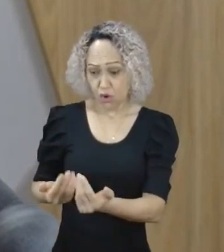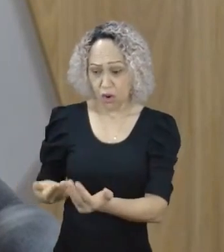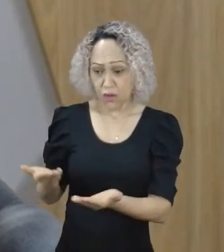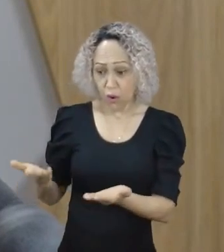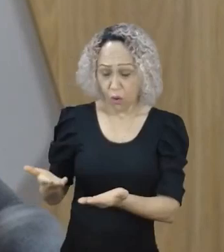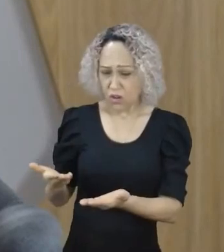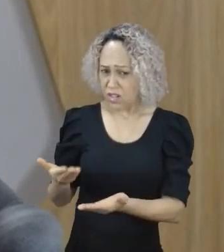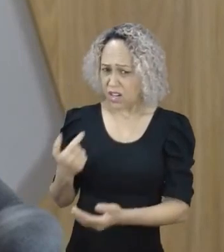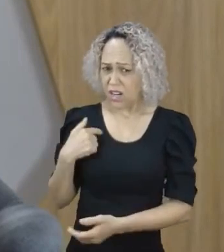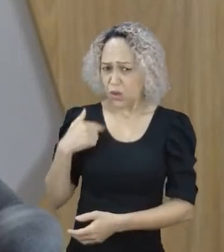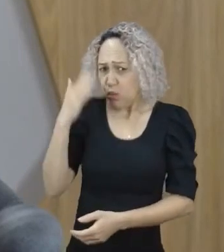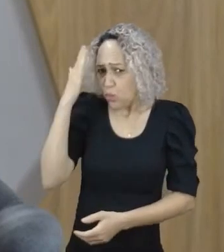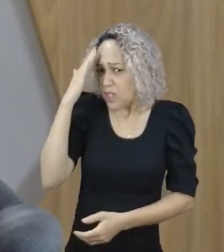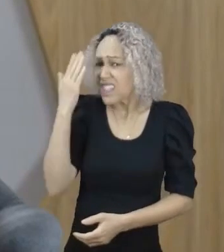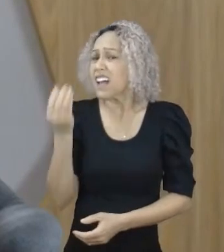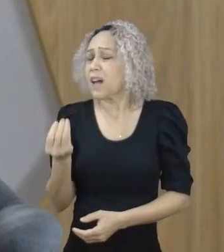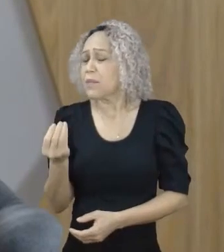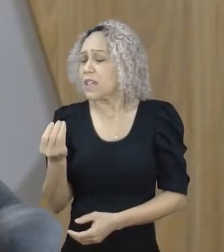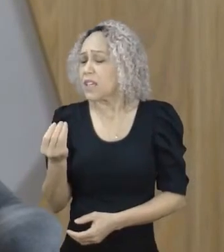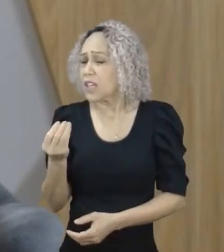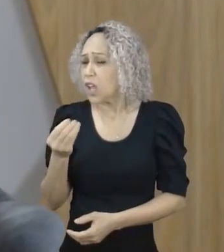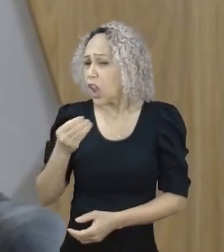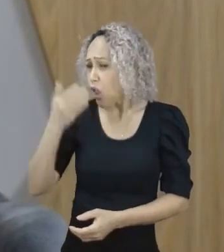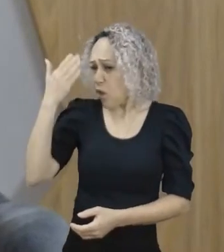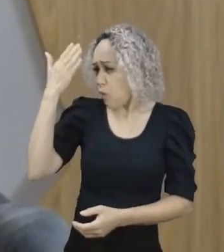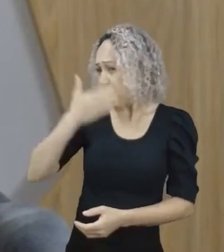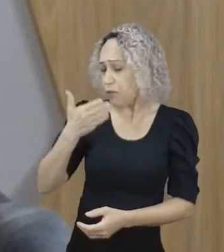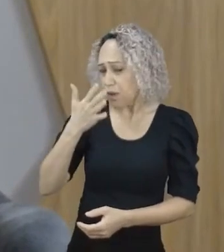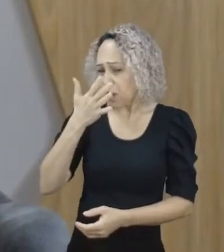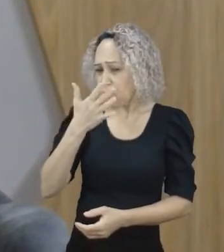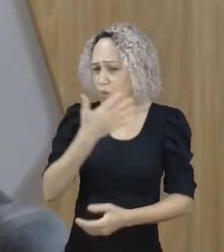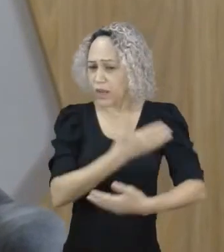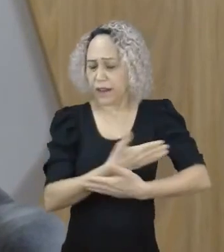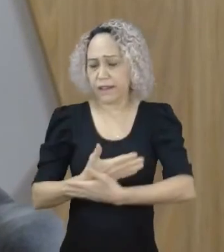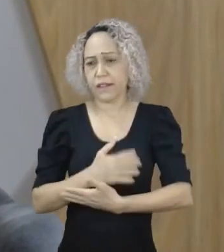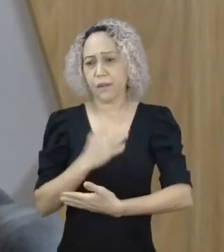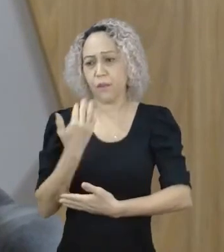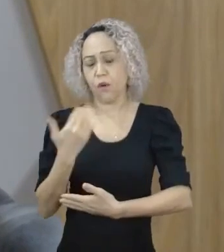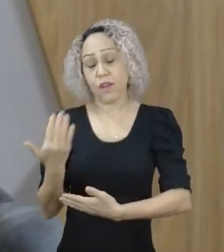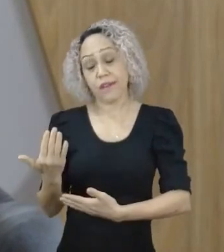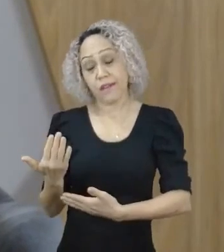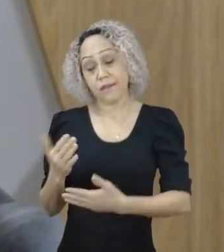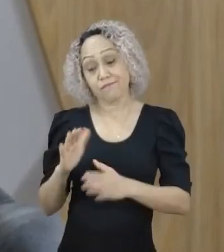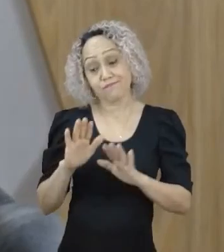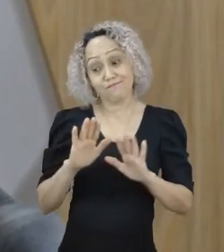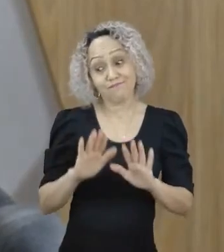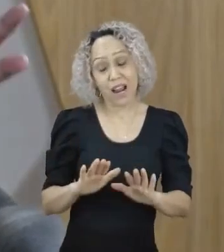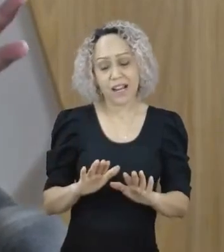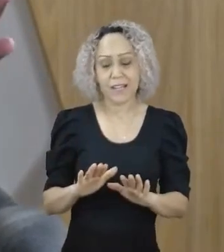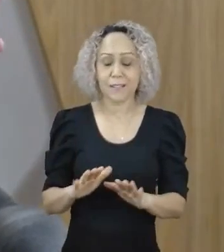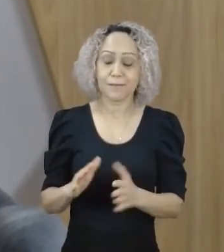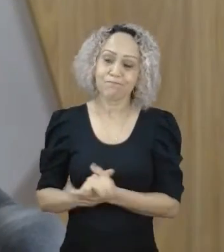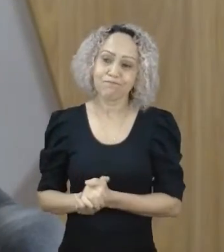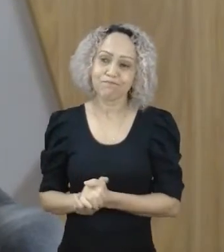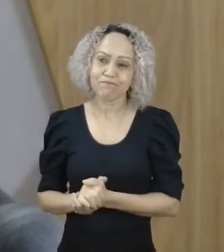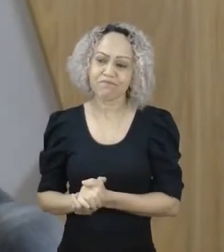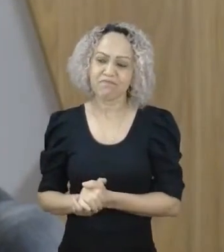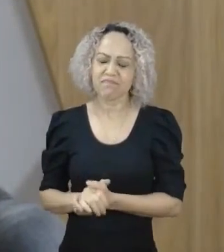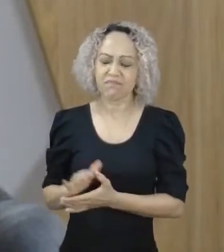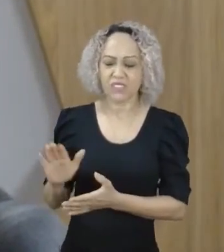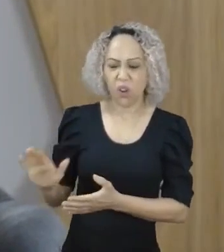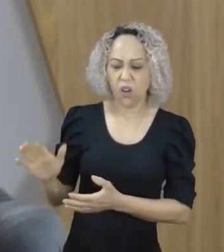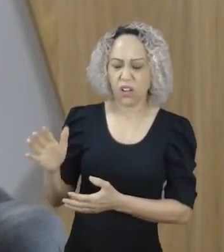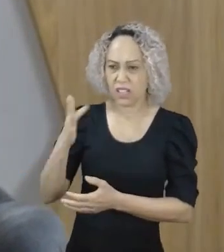a extrema-direita no Brasil está fazendo, atentando contra a vida, contra a saúde. Essa turma que fica falando que defende a família, que